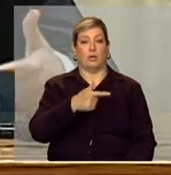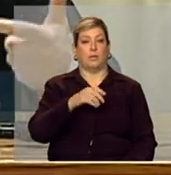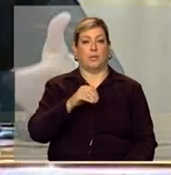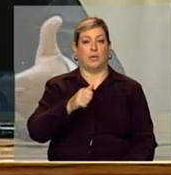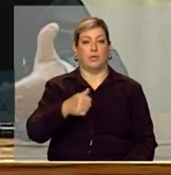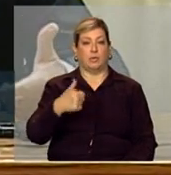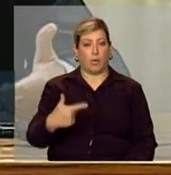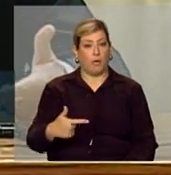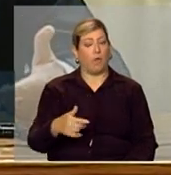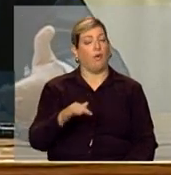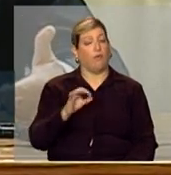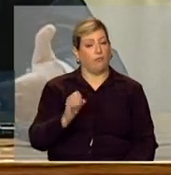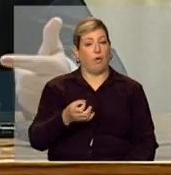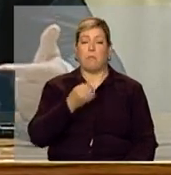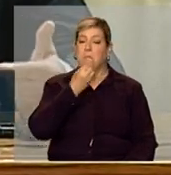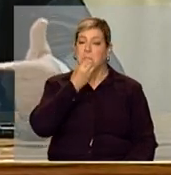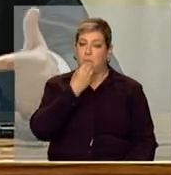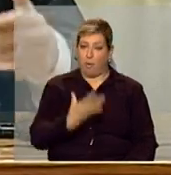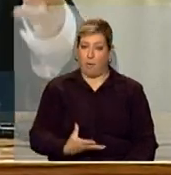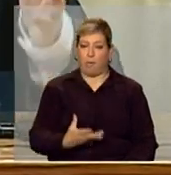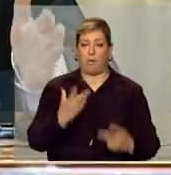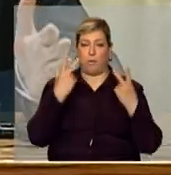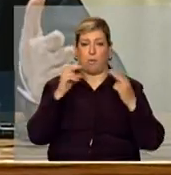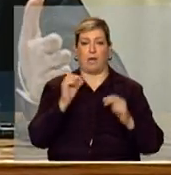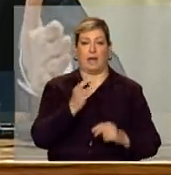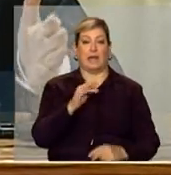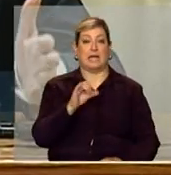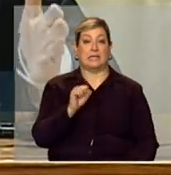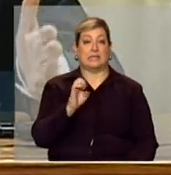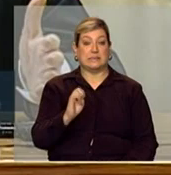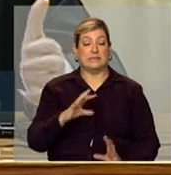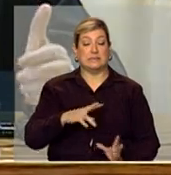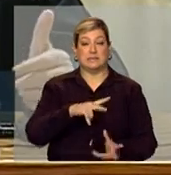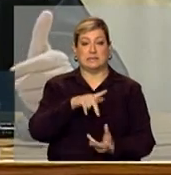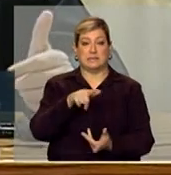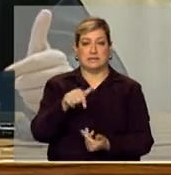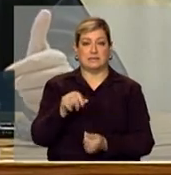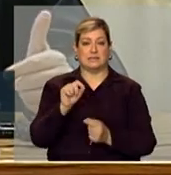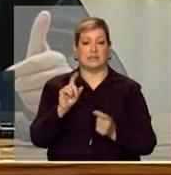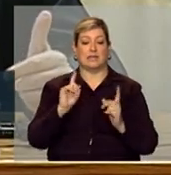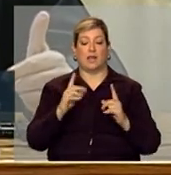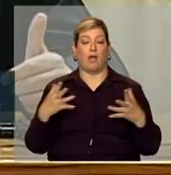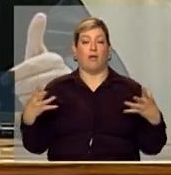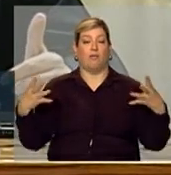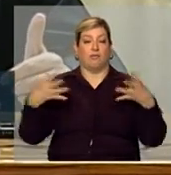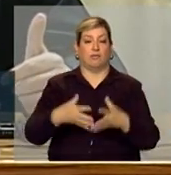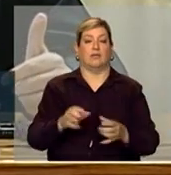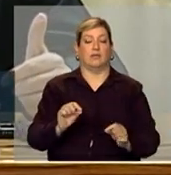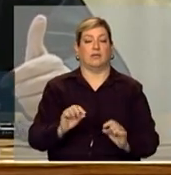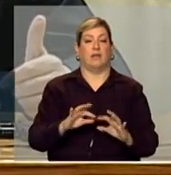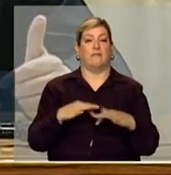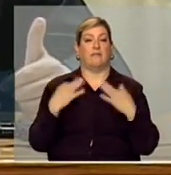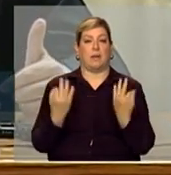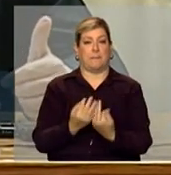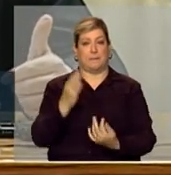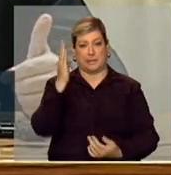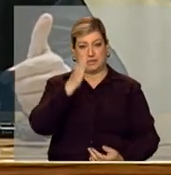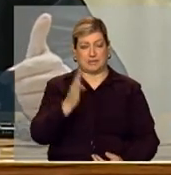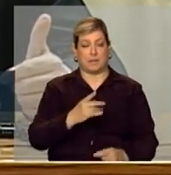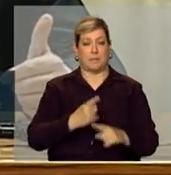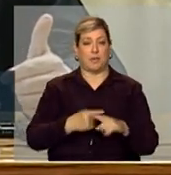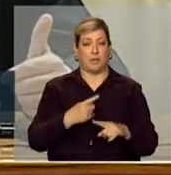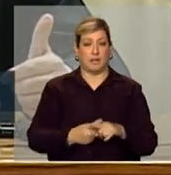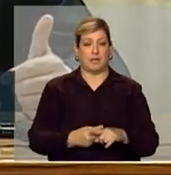foi um ano bom a crise internacional não bateu à porta da família brasileira porque